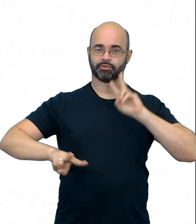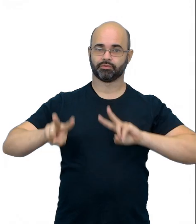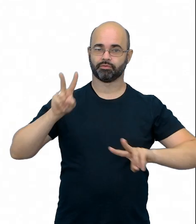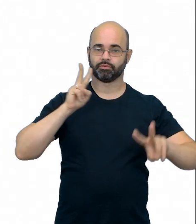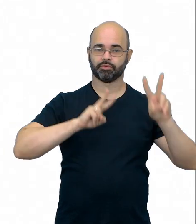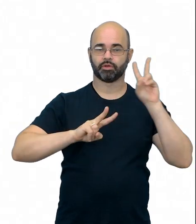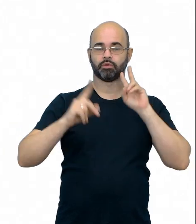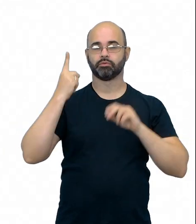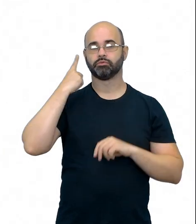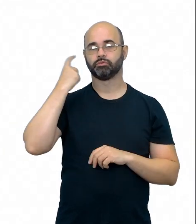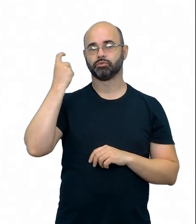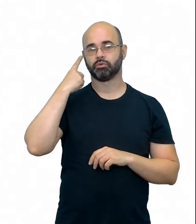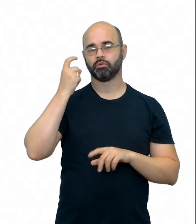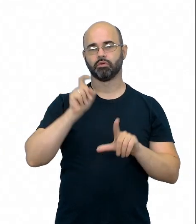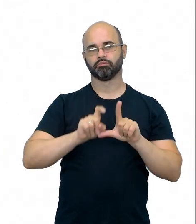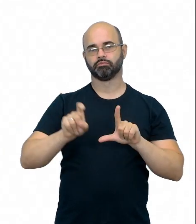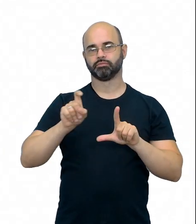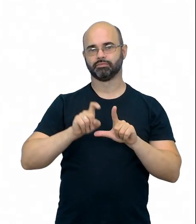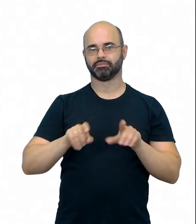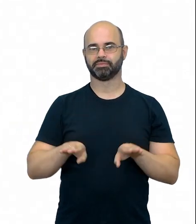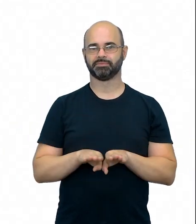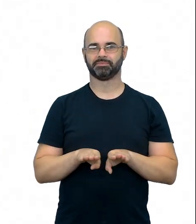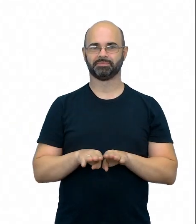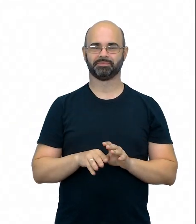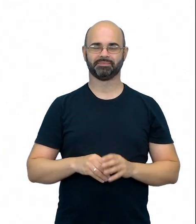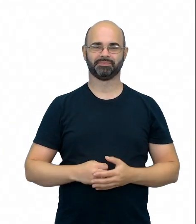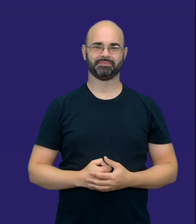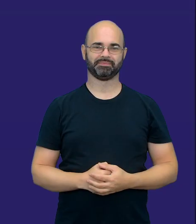sonora e digital.